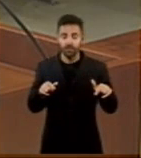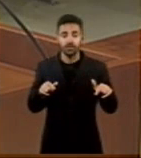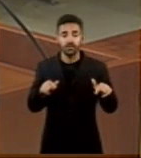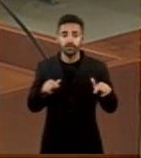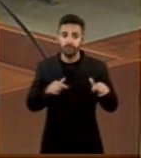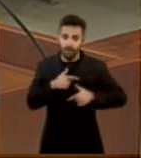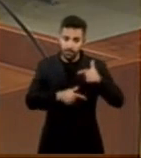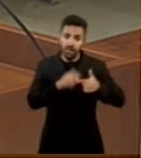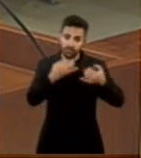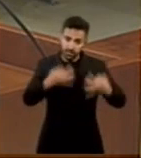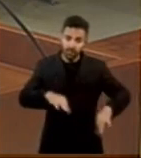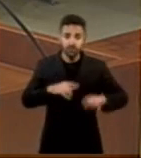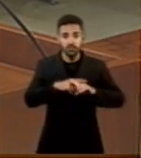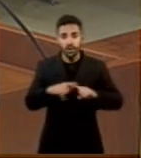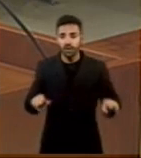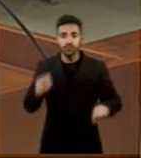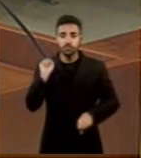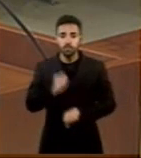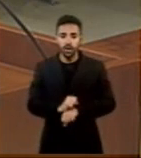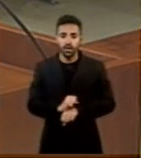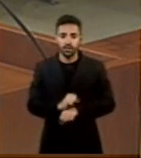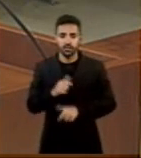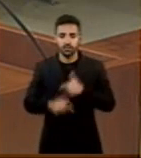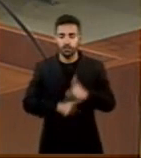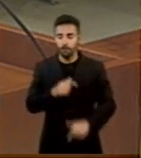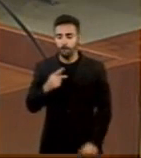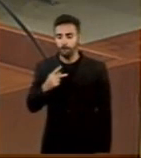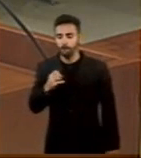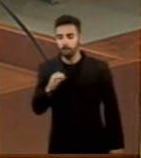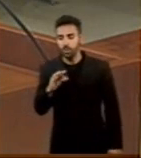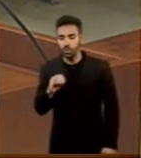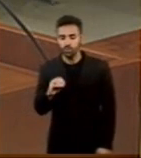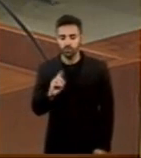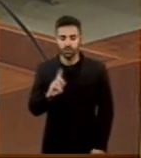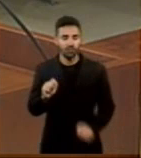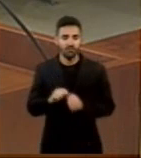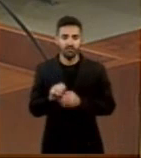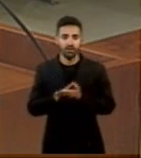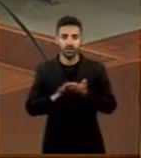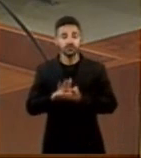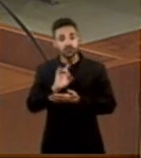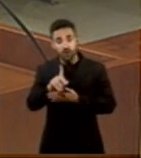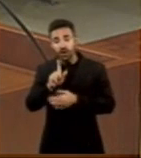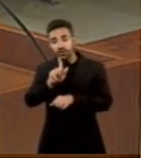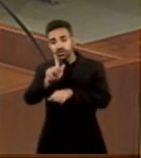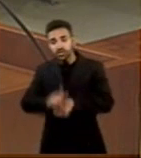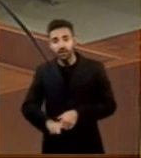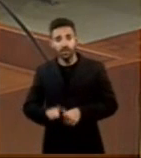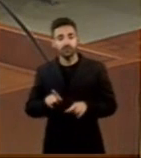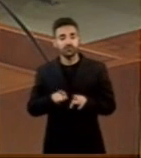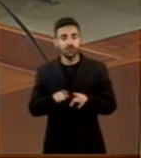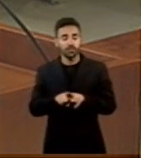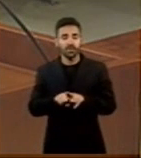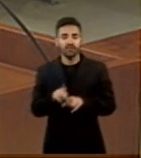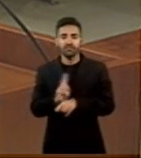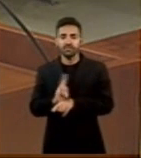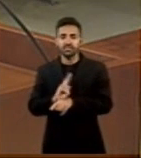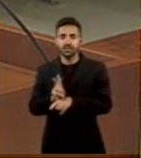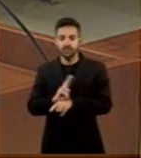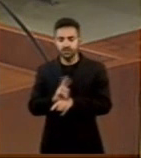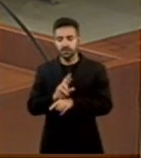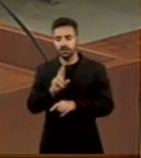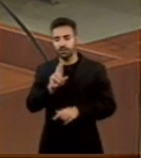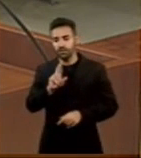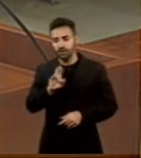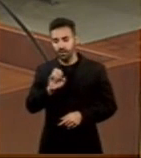operar portos. Ela não faz mais portos. Ela só gerencia e só fiscaliza em regra.